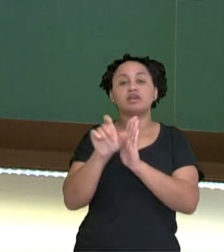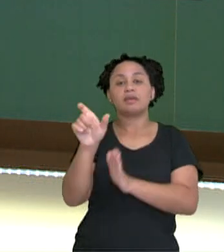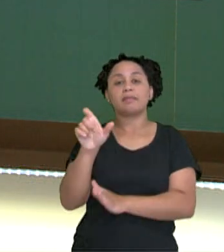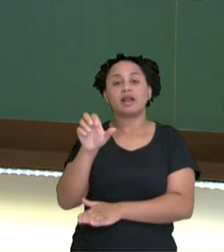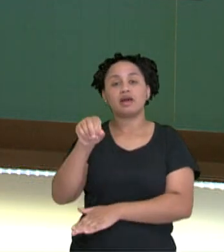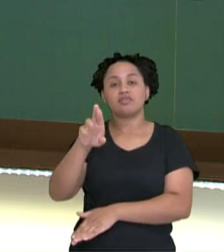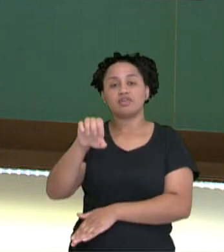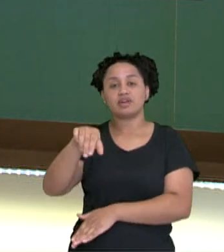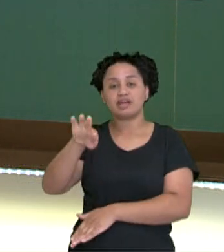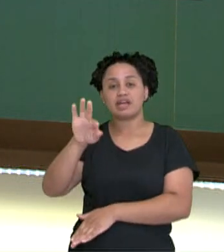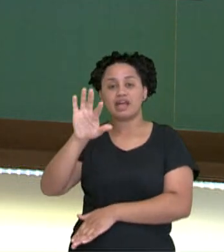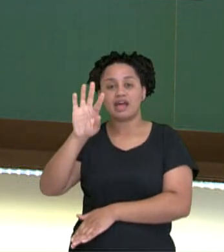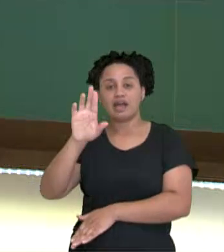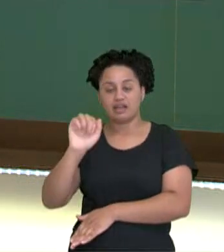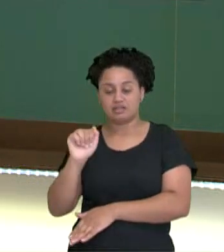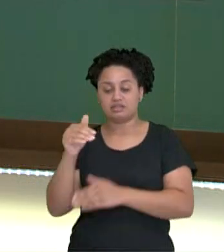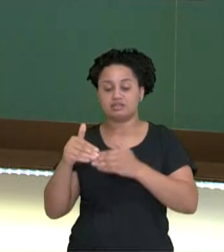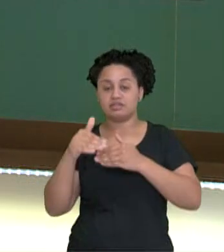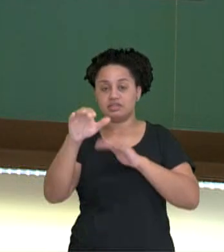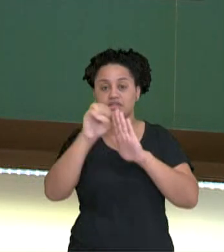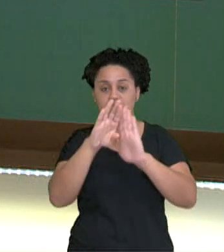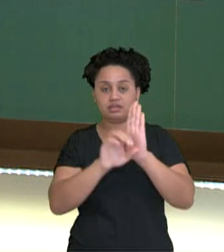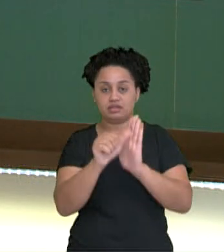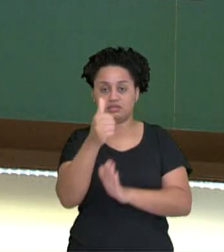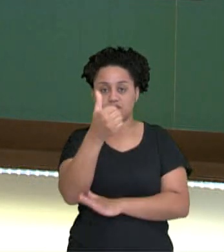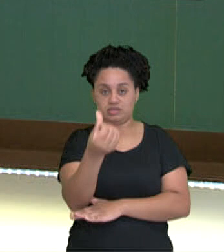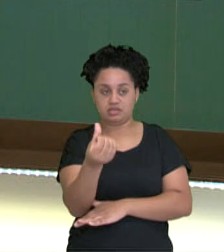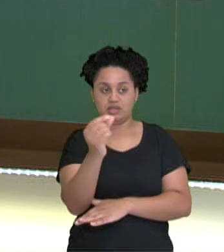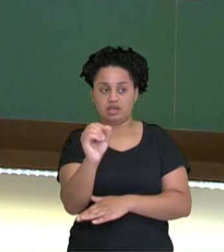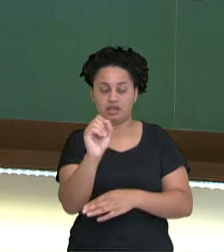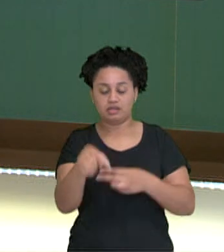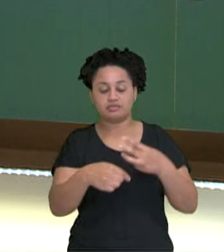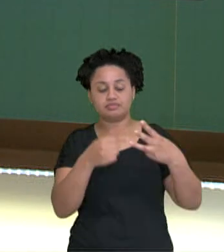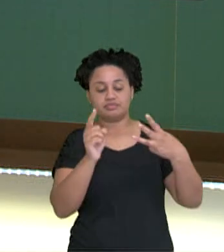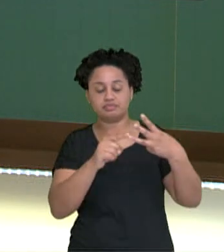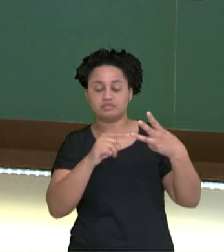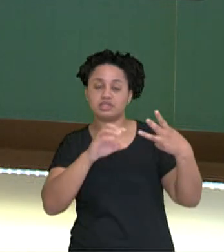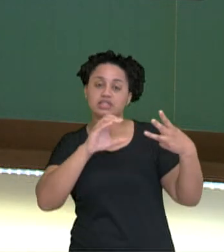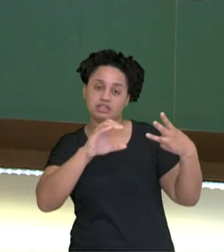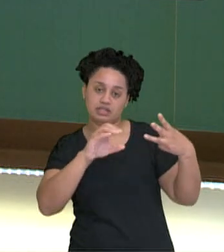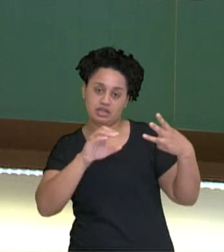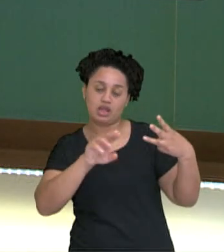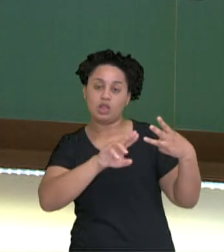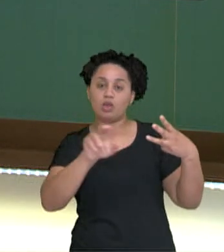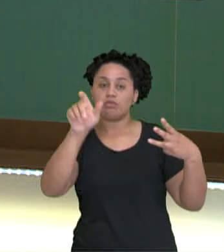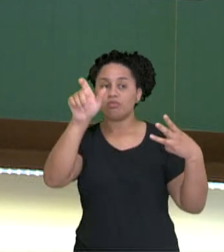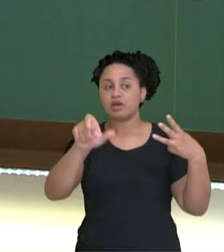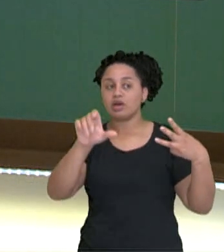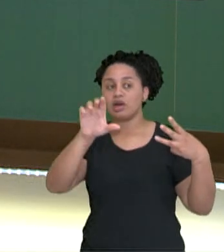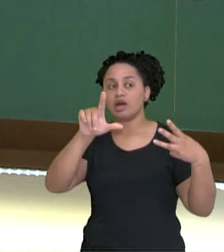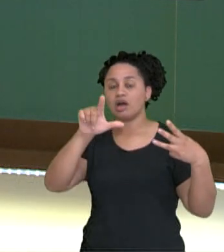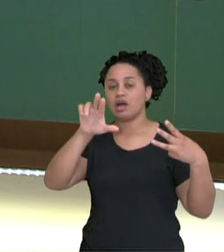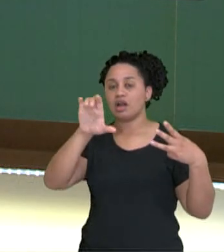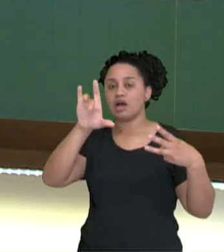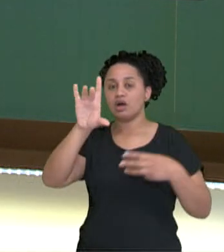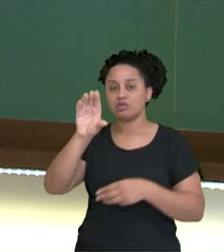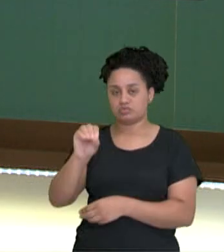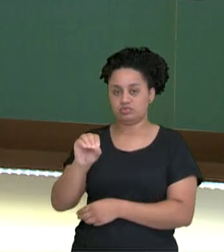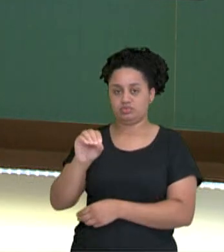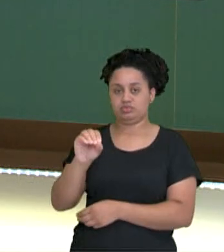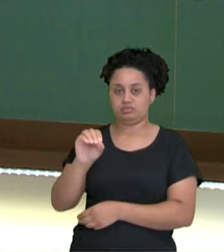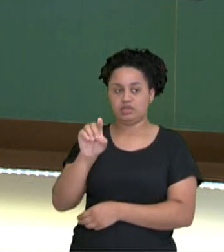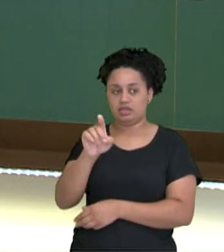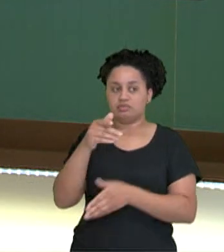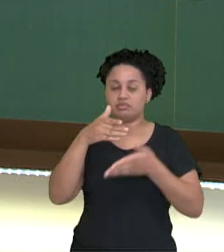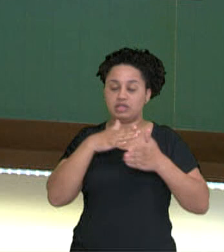orquestra a partir do século XVI? Letra C, Cláudio Monteverdi, que nasceu